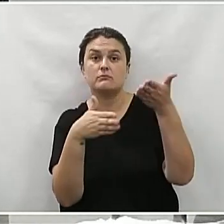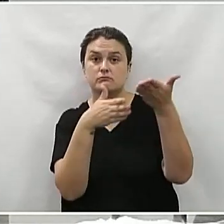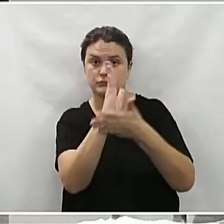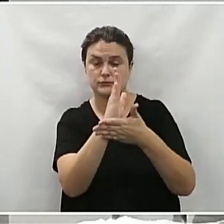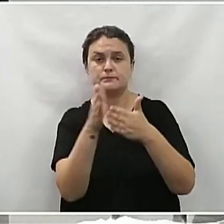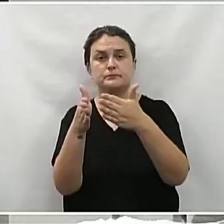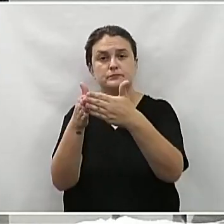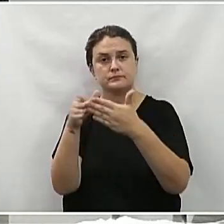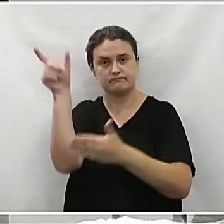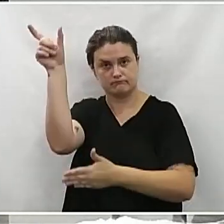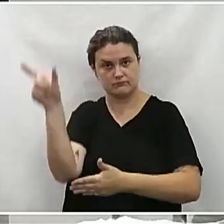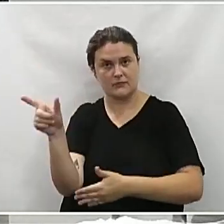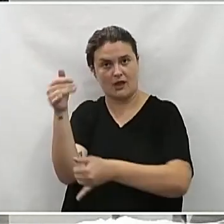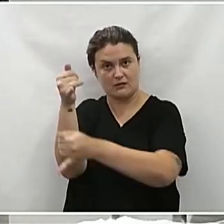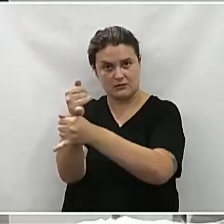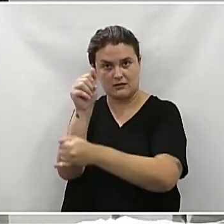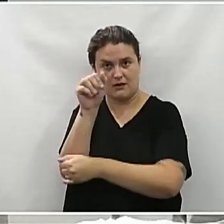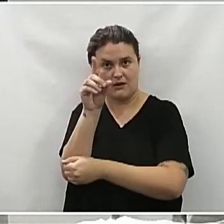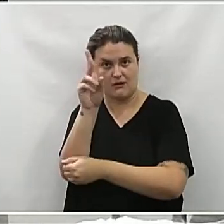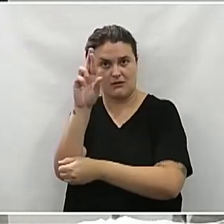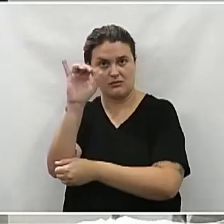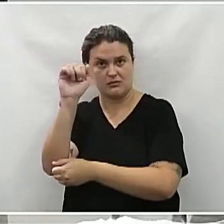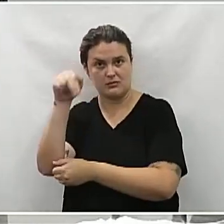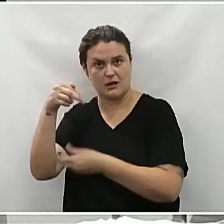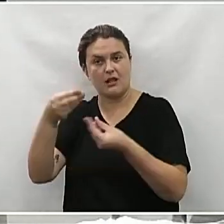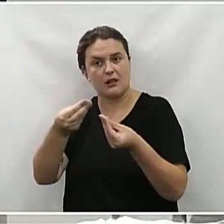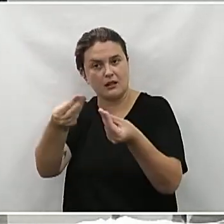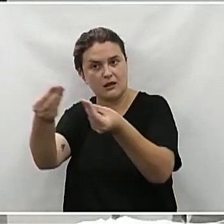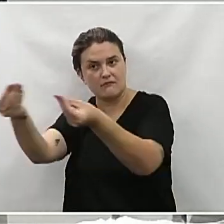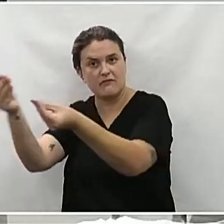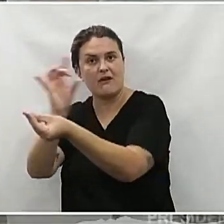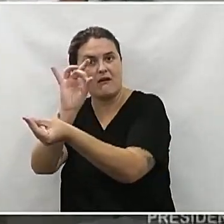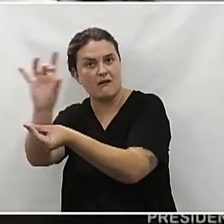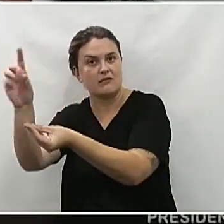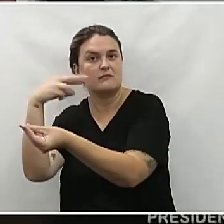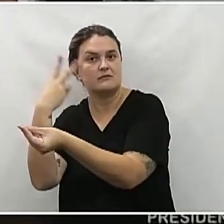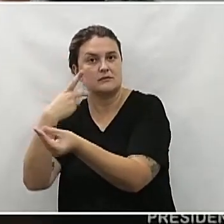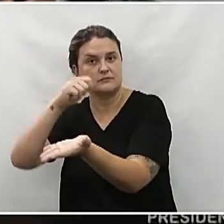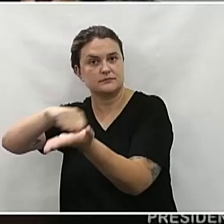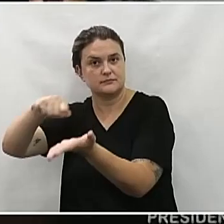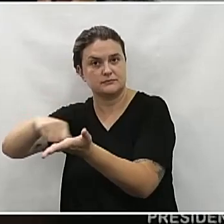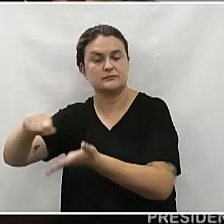aprovada. Solicito ao senhor Adrian para que apanhe as assinaturas.